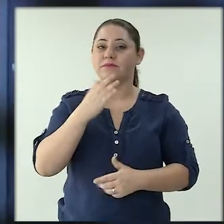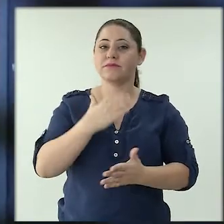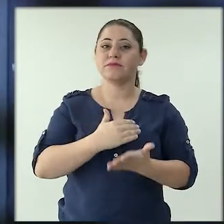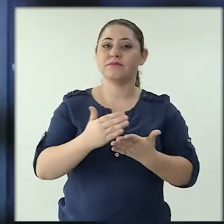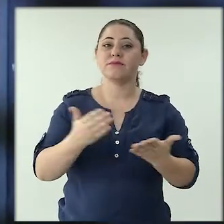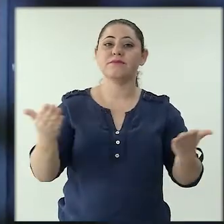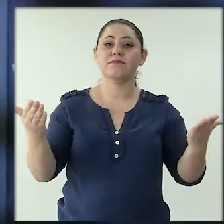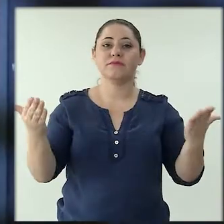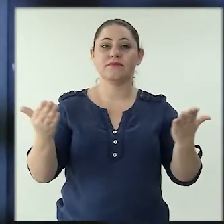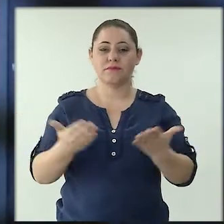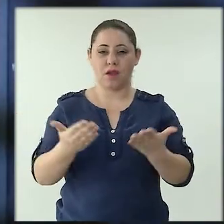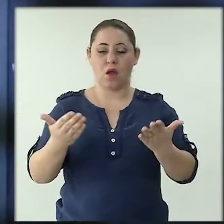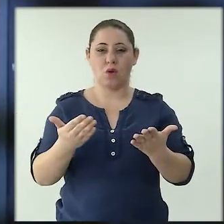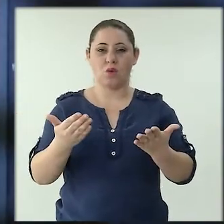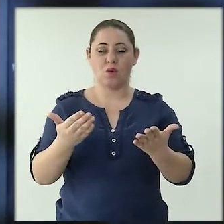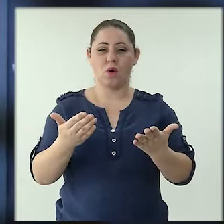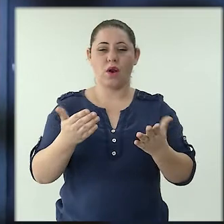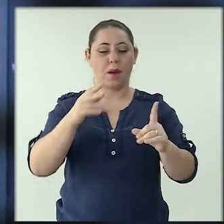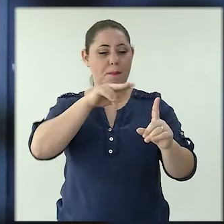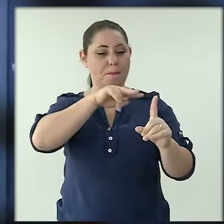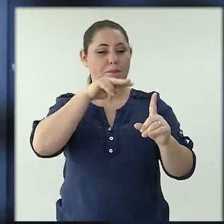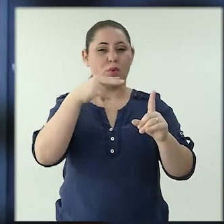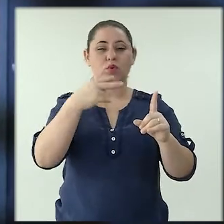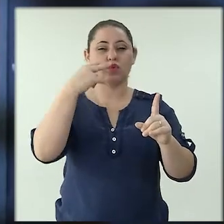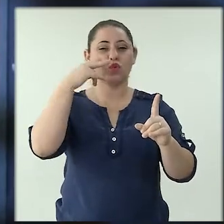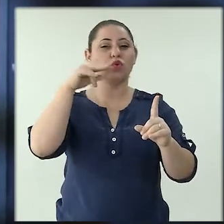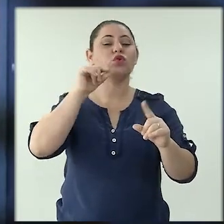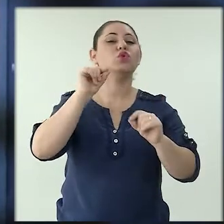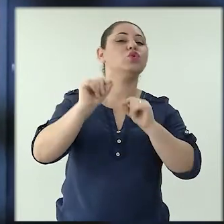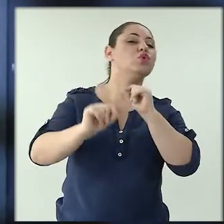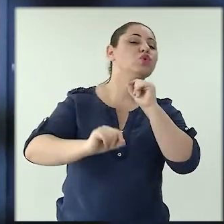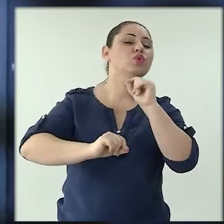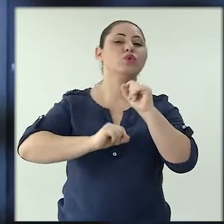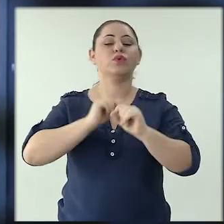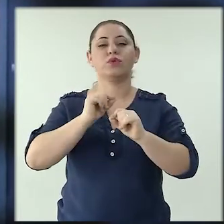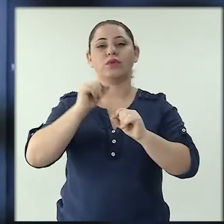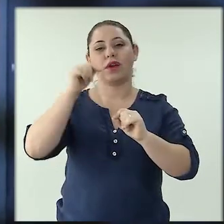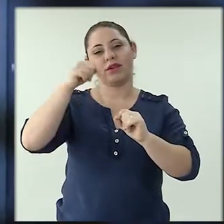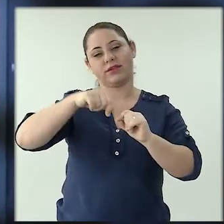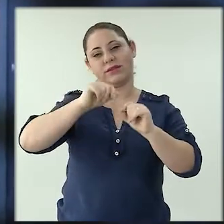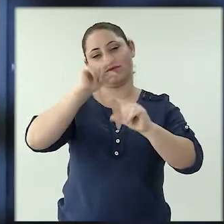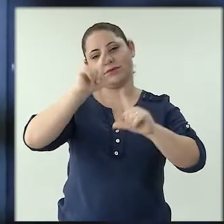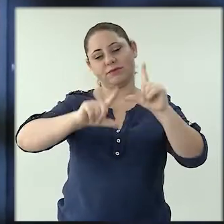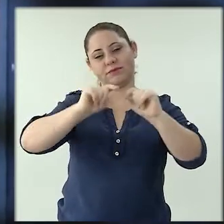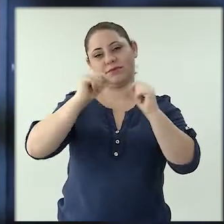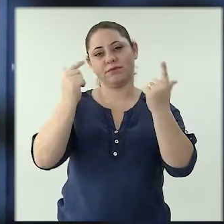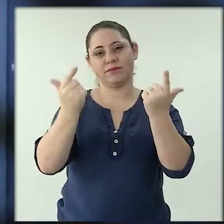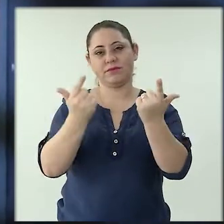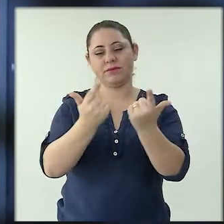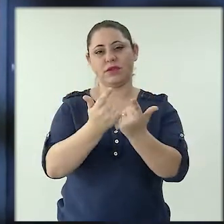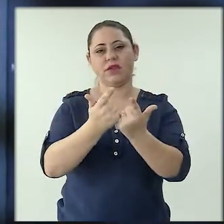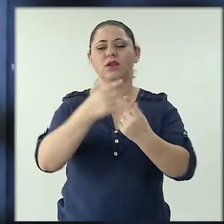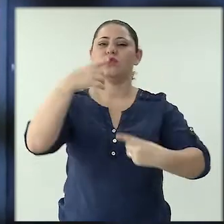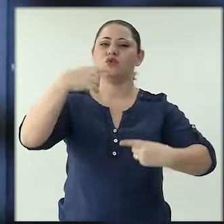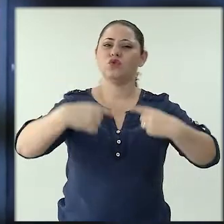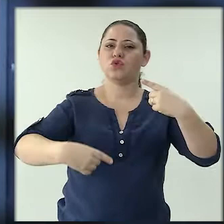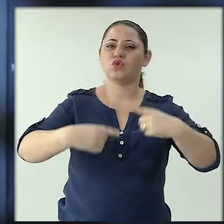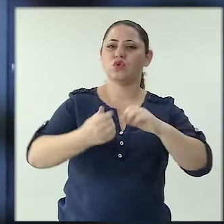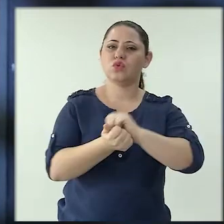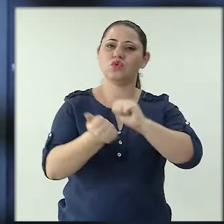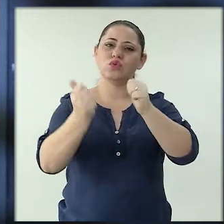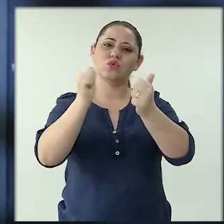Muito bem, começa a partir de agora definitivamente o Ponto de Vista, o nosso programa aqui na TV Assembleia, dedicado a discutir